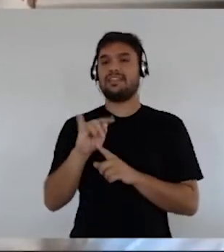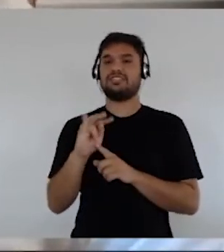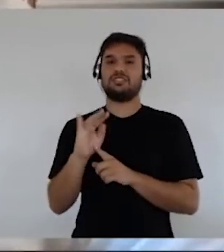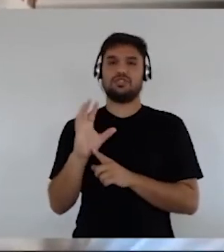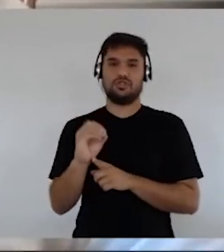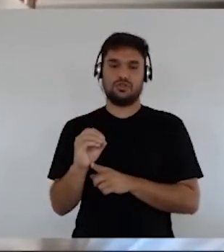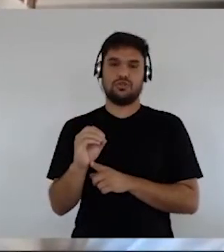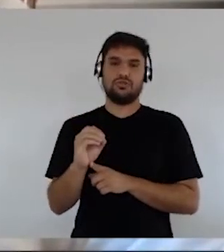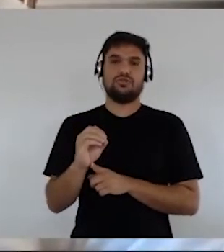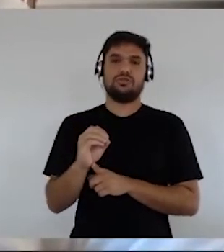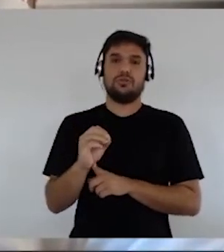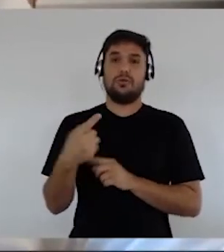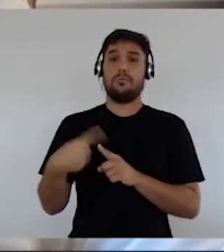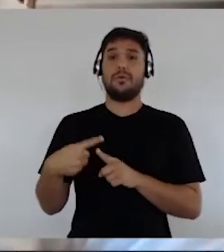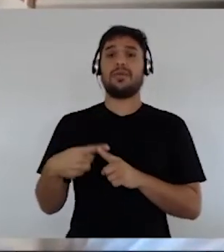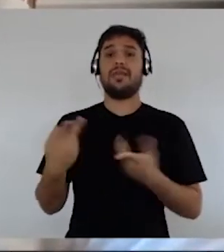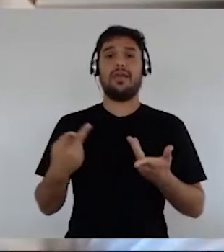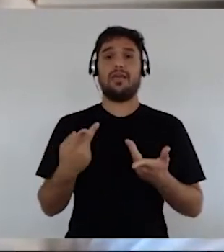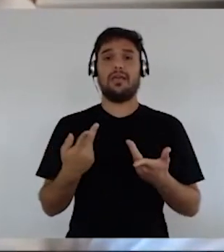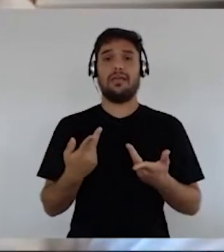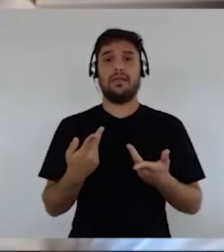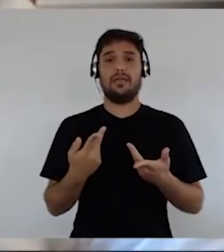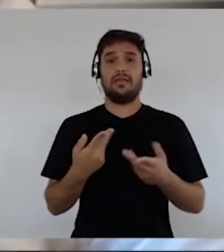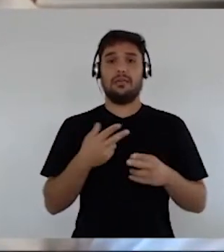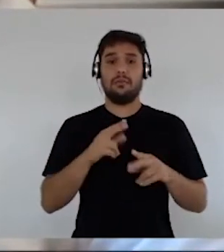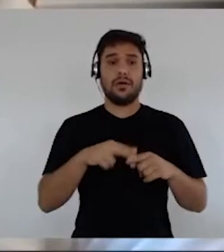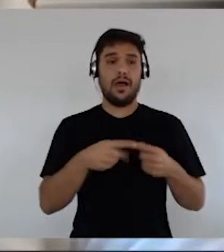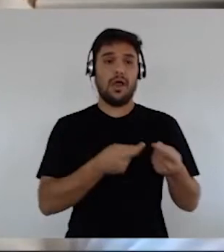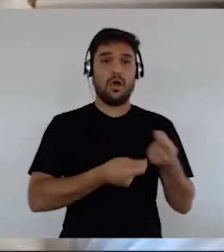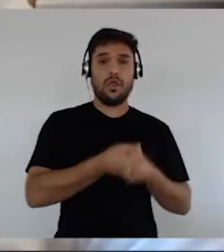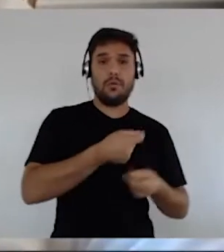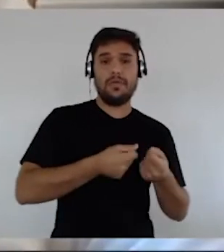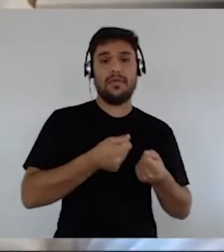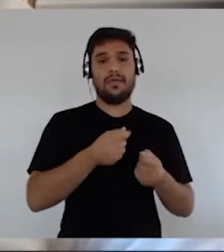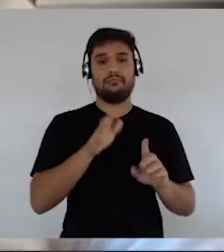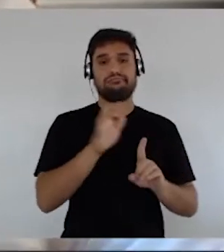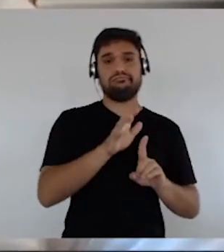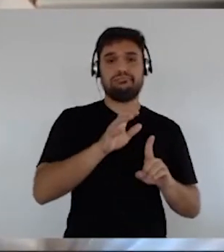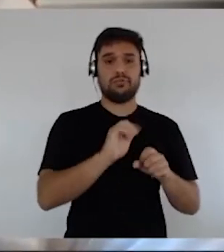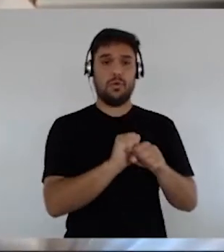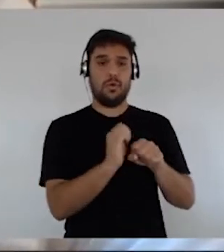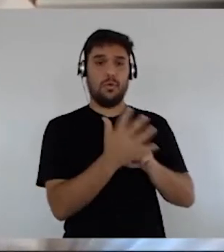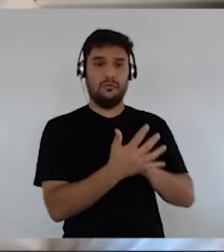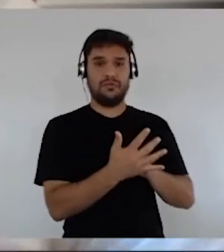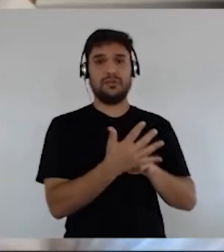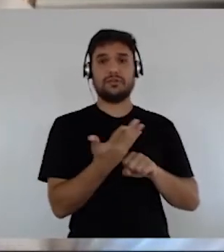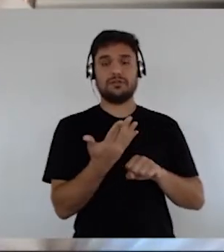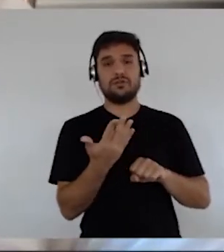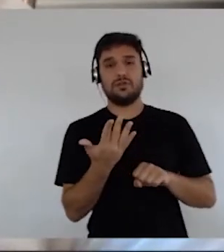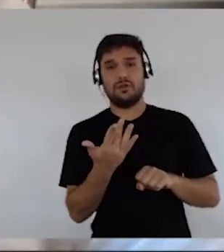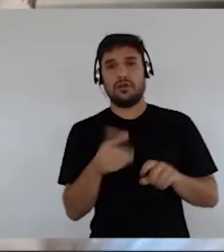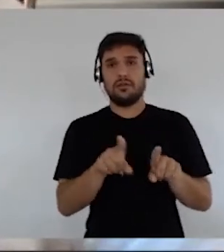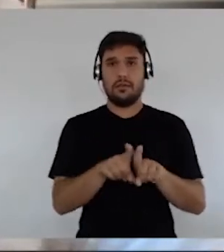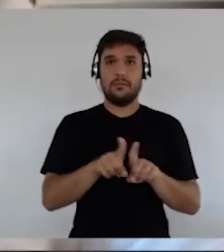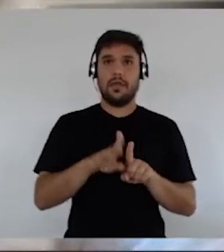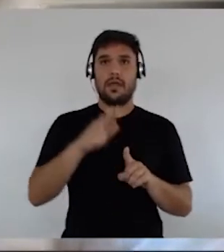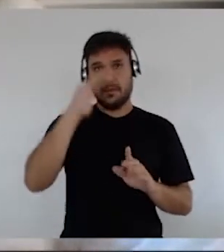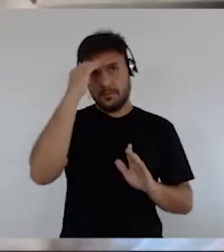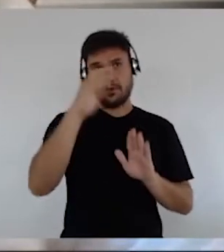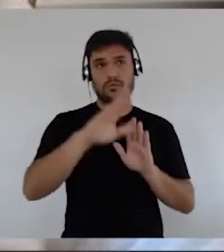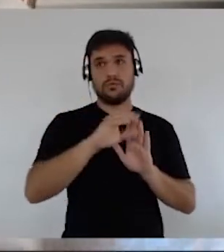E litigiosidade provocada sobretudo pelas repercussões económicas do Covid, desde incumprimento de